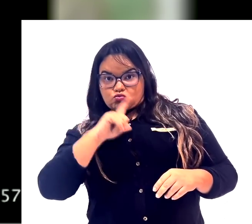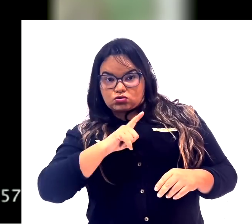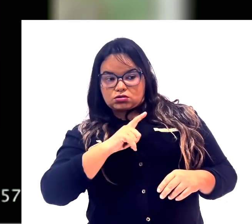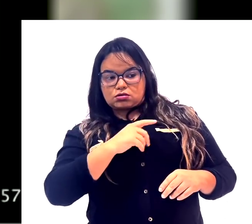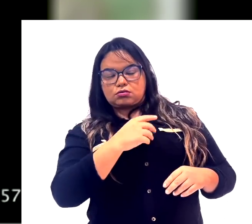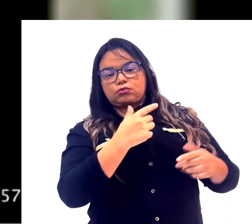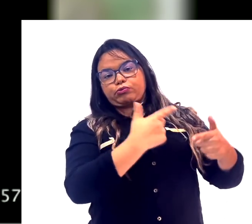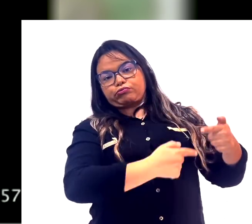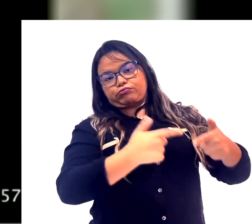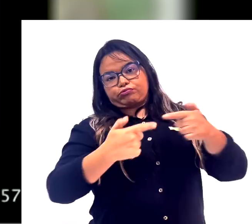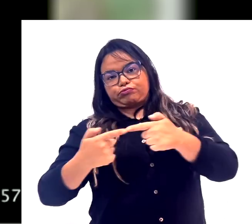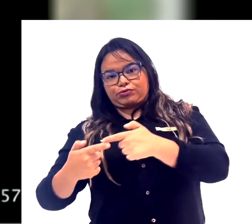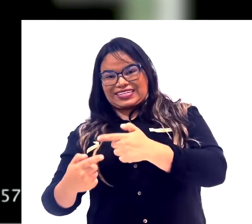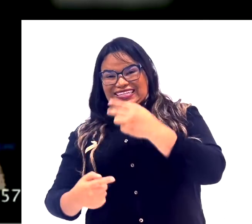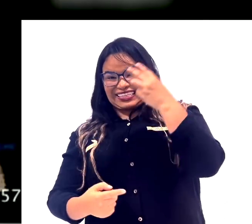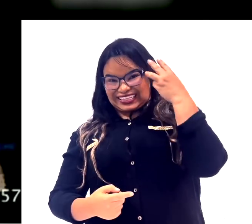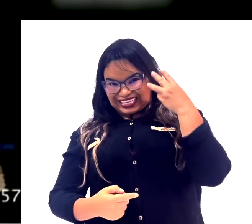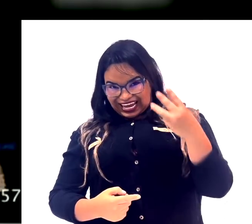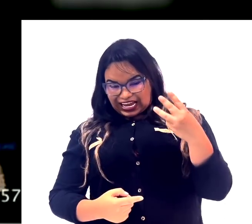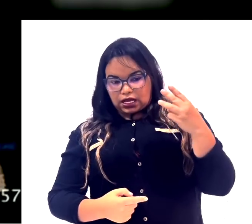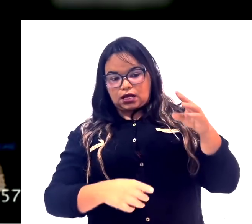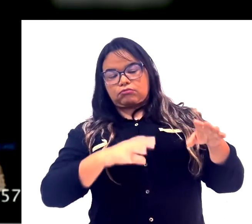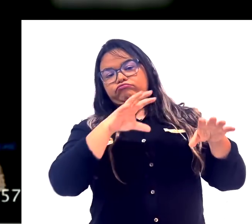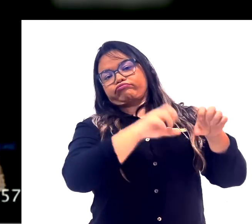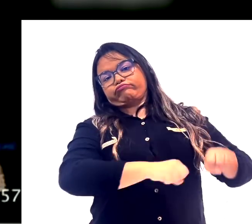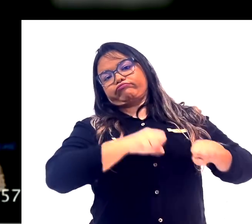representadas aqui por 3 costelas na sua boca.